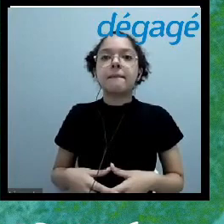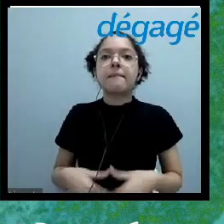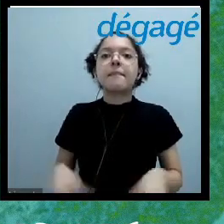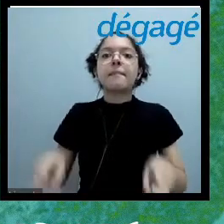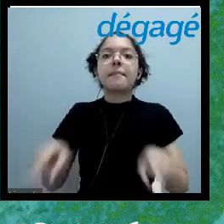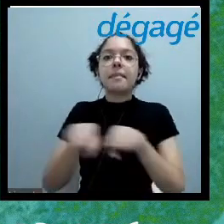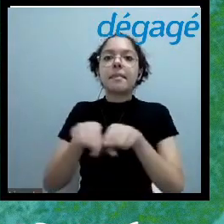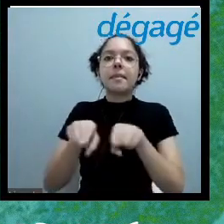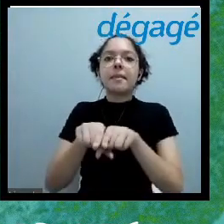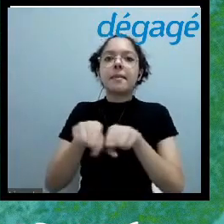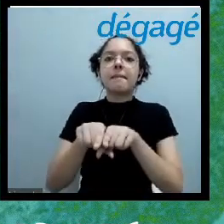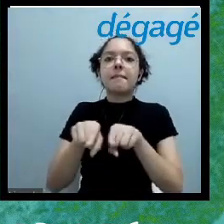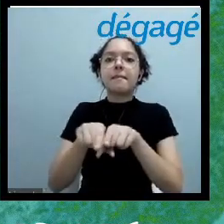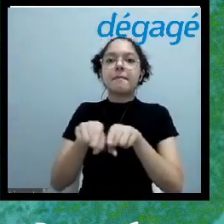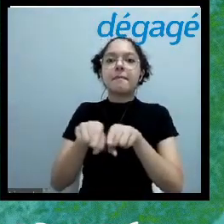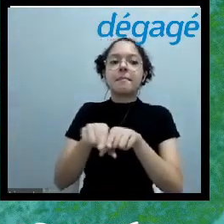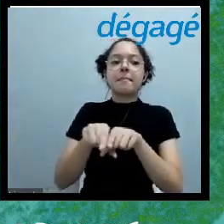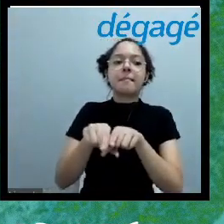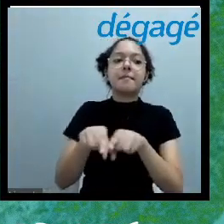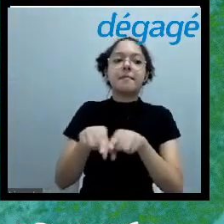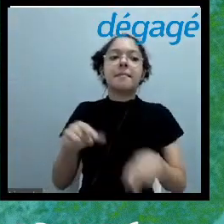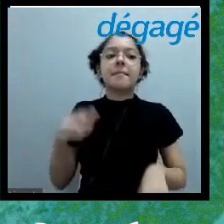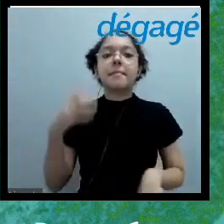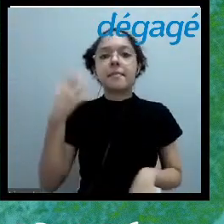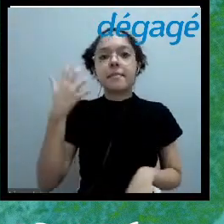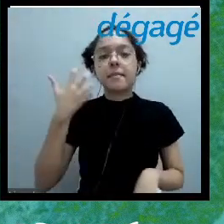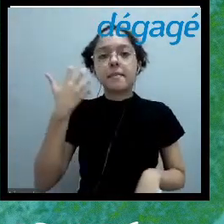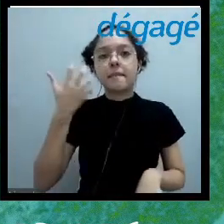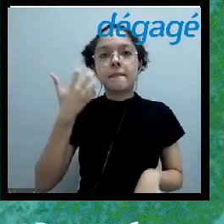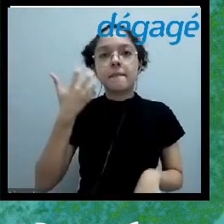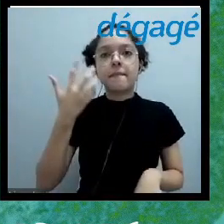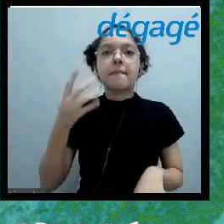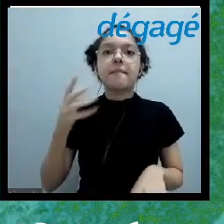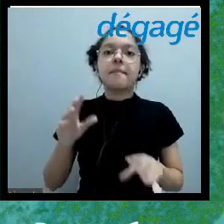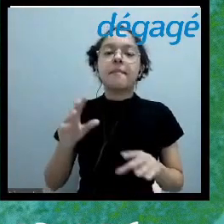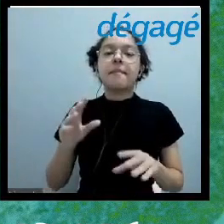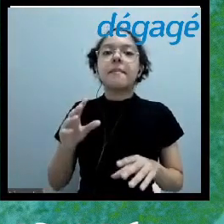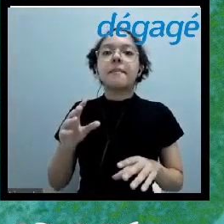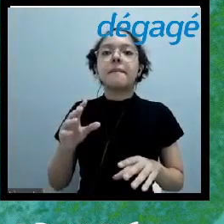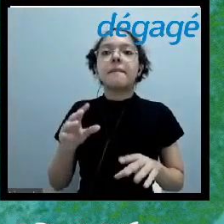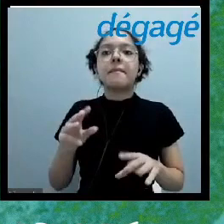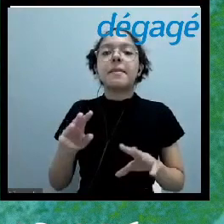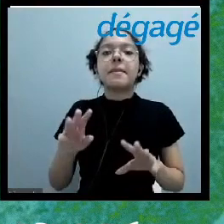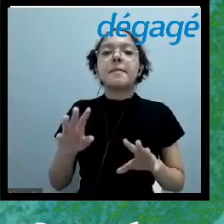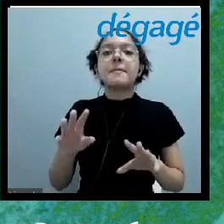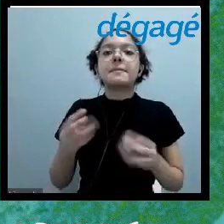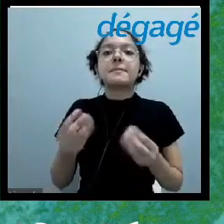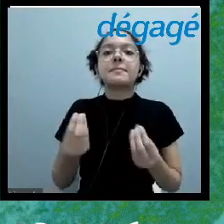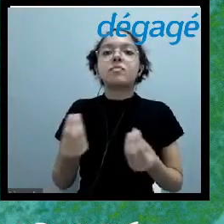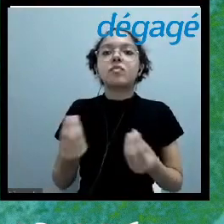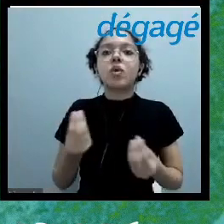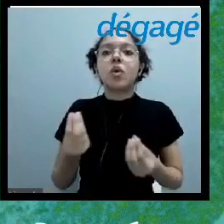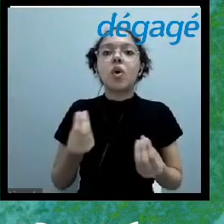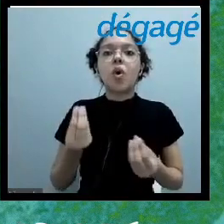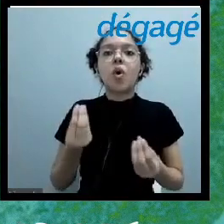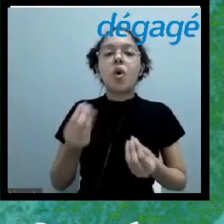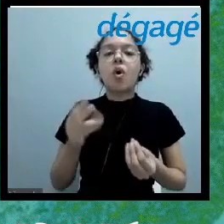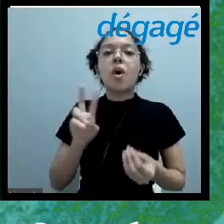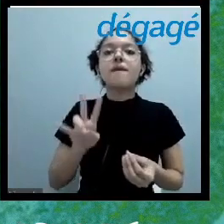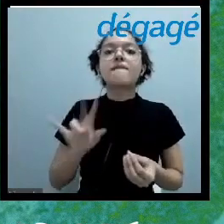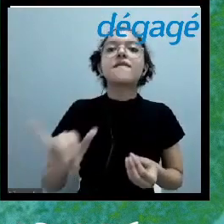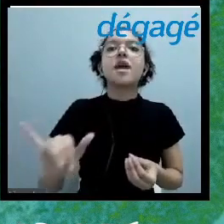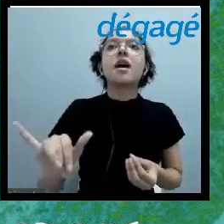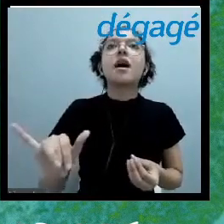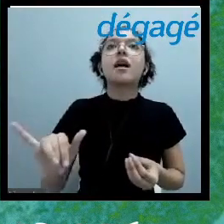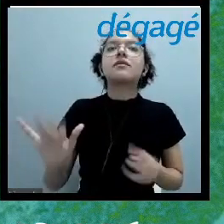uma interação bacana. No finalzinho eu coloco uns vídeos para vocês verem. Não tem tanto arquivo assim,